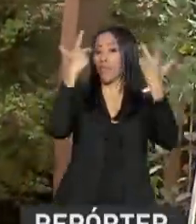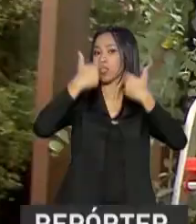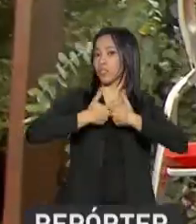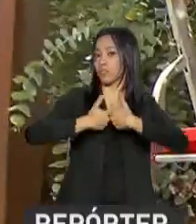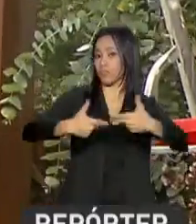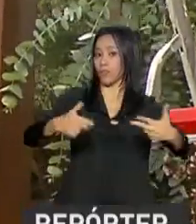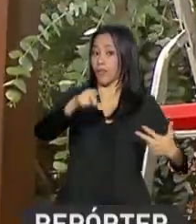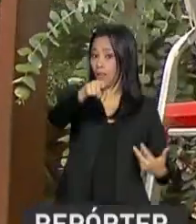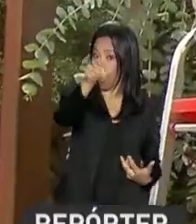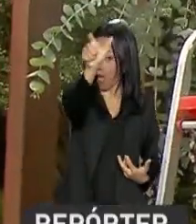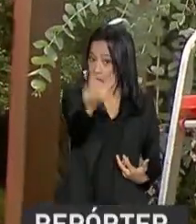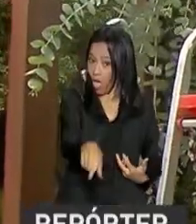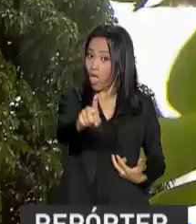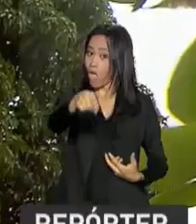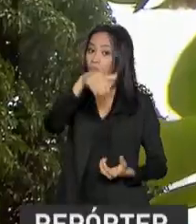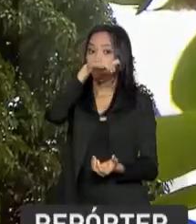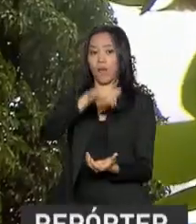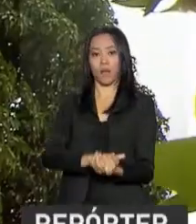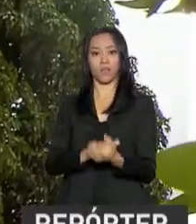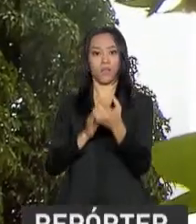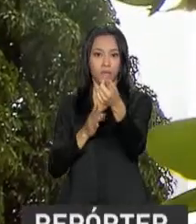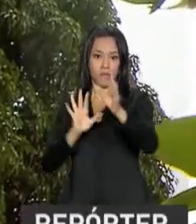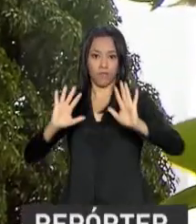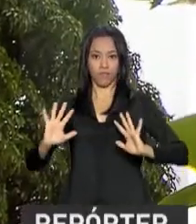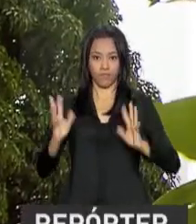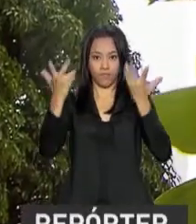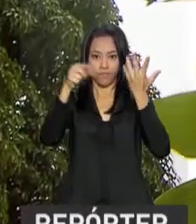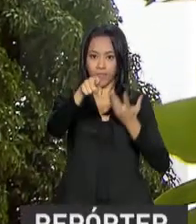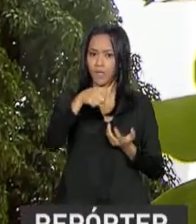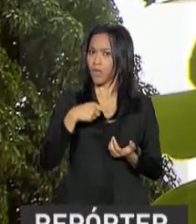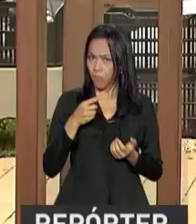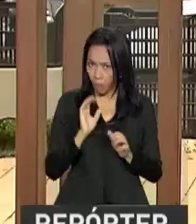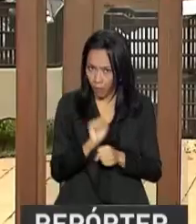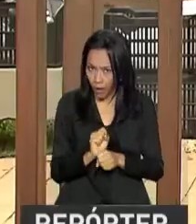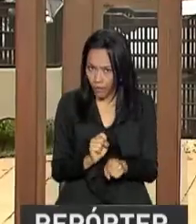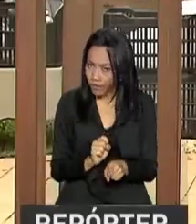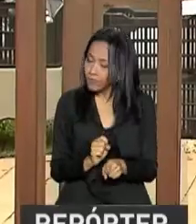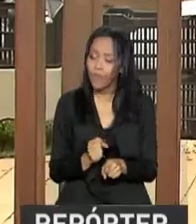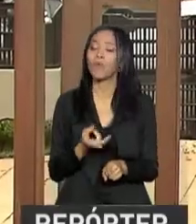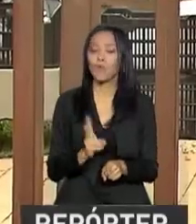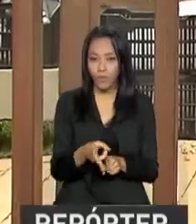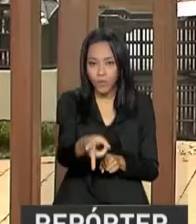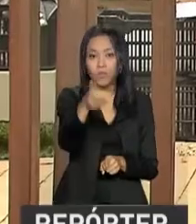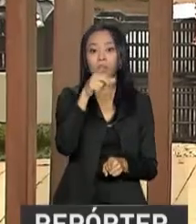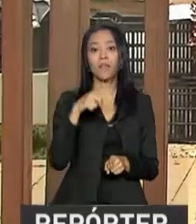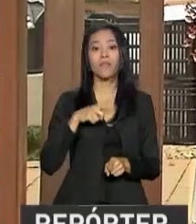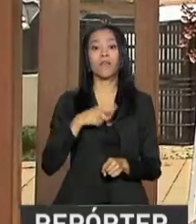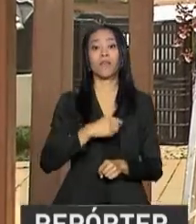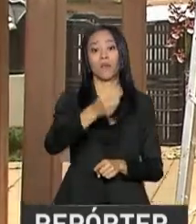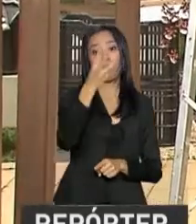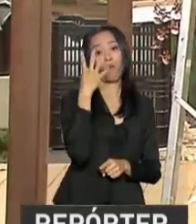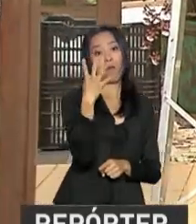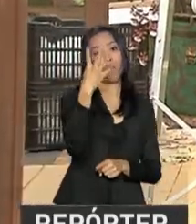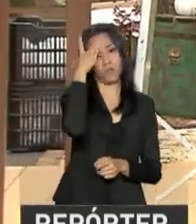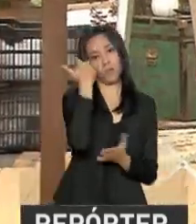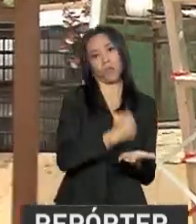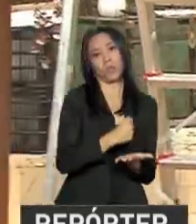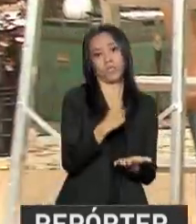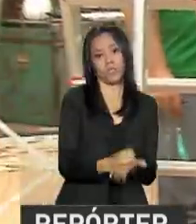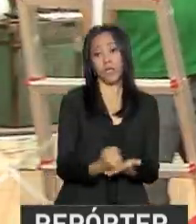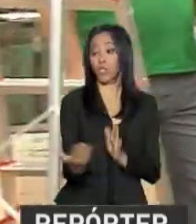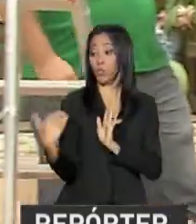esta vai ser para um casamento e os investimentos não param na ele tem quatro funcionários sendo o último